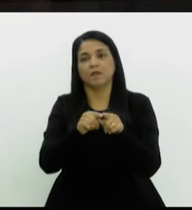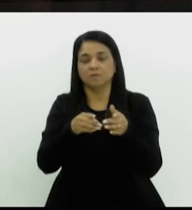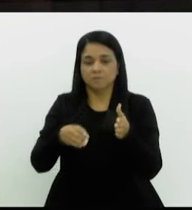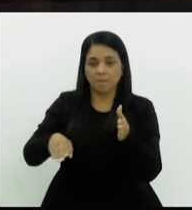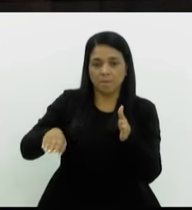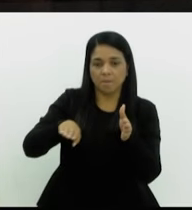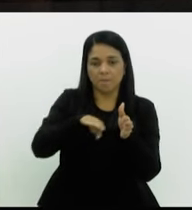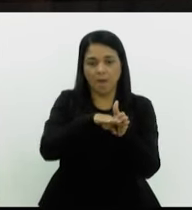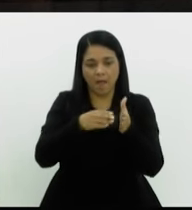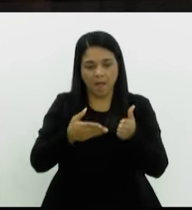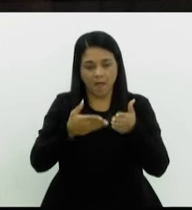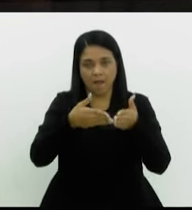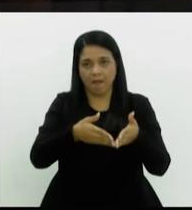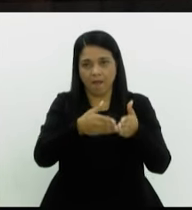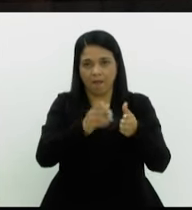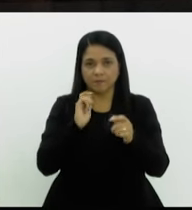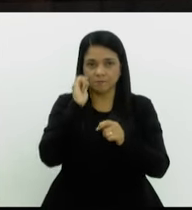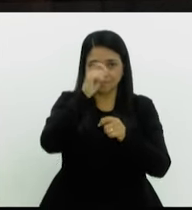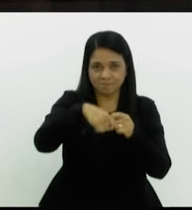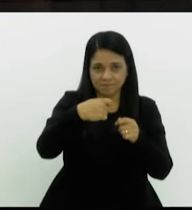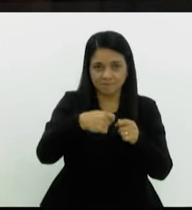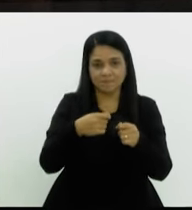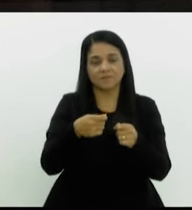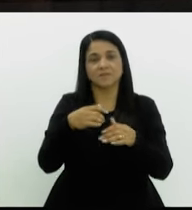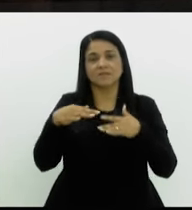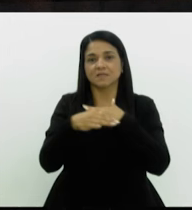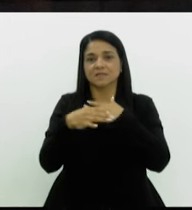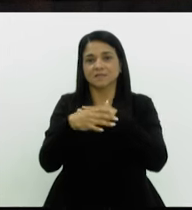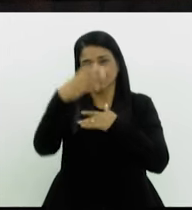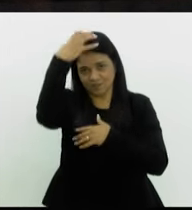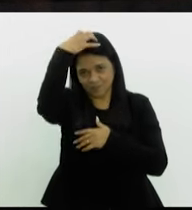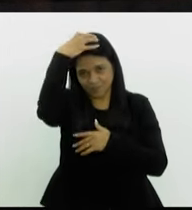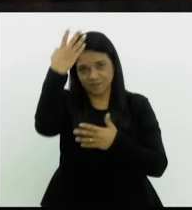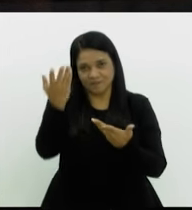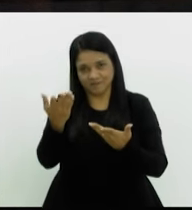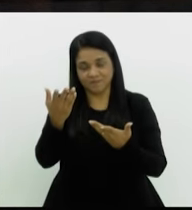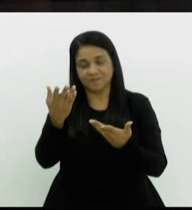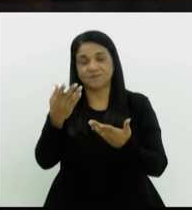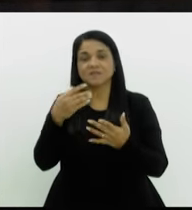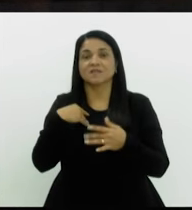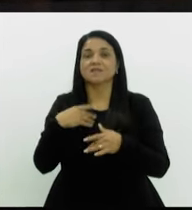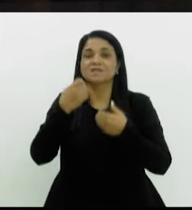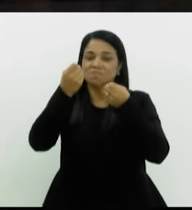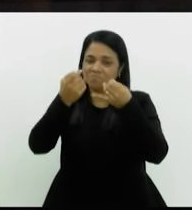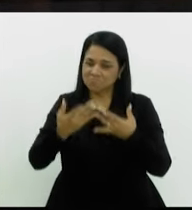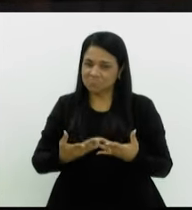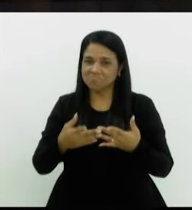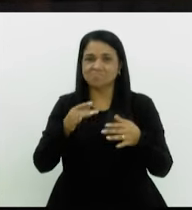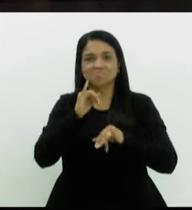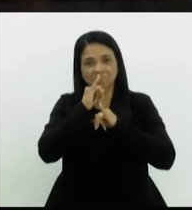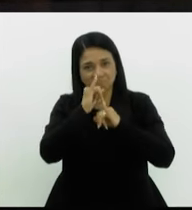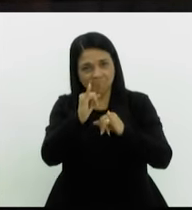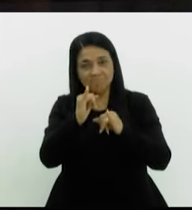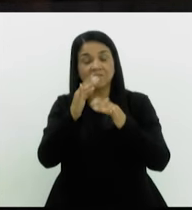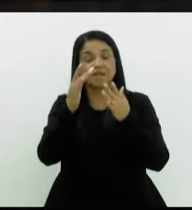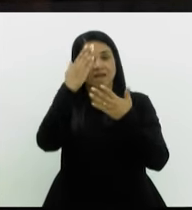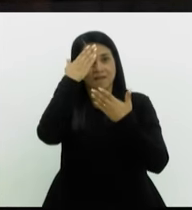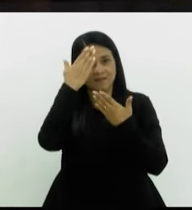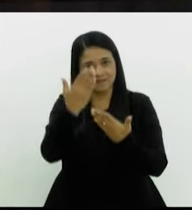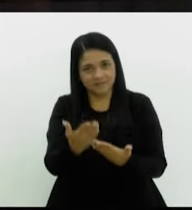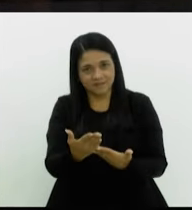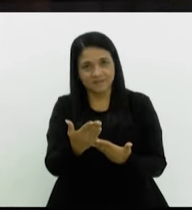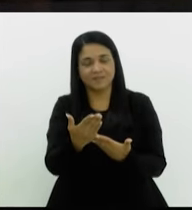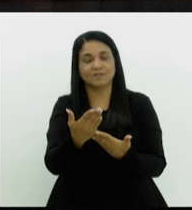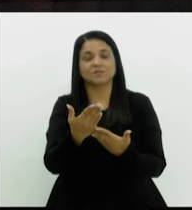entreposto pesqueiro, né, na nossa cidade. Então, eram essas as minhas palavras, agradecendo a todos